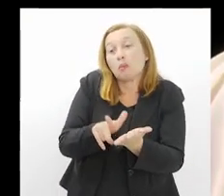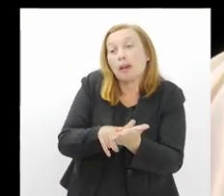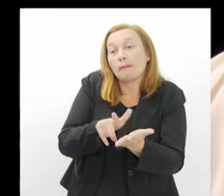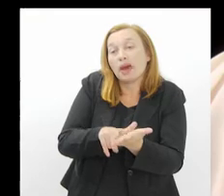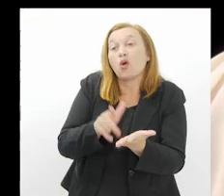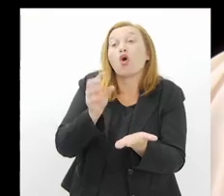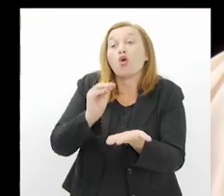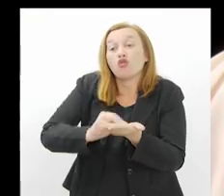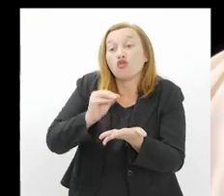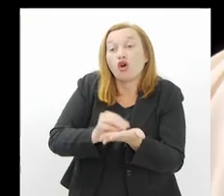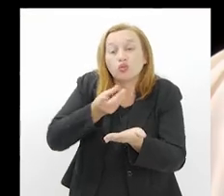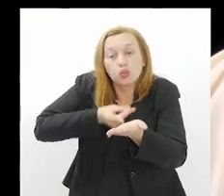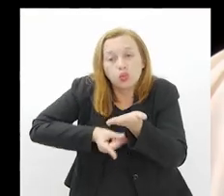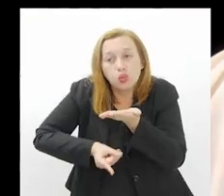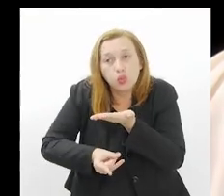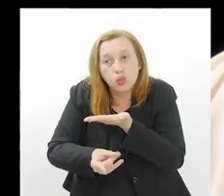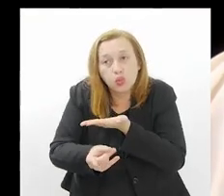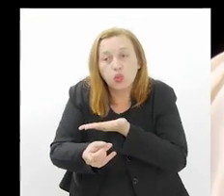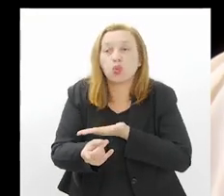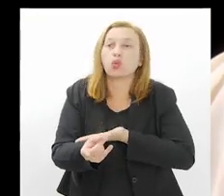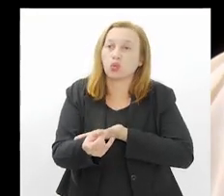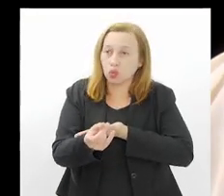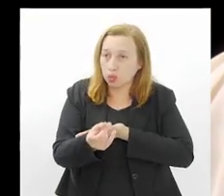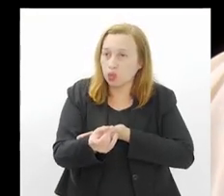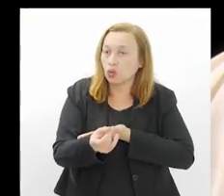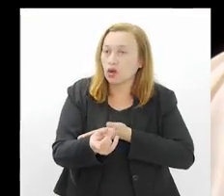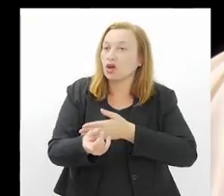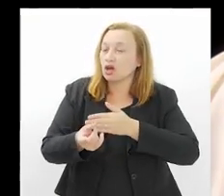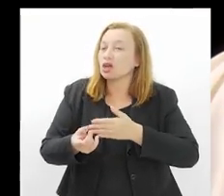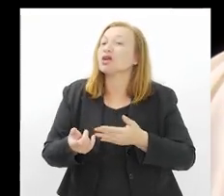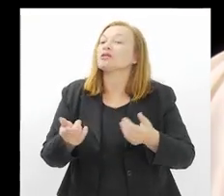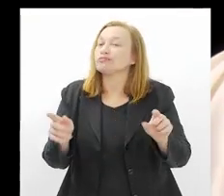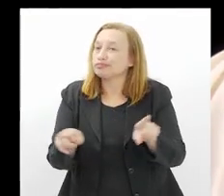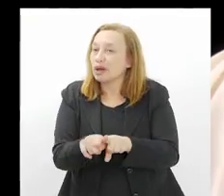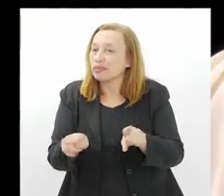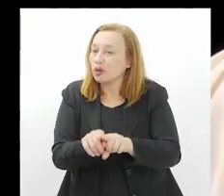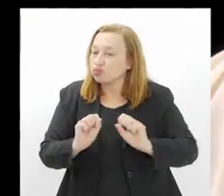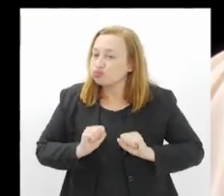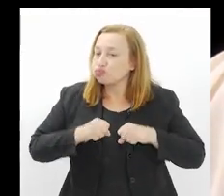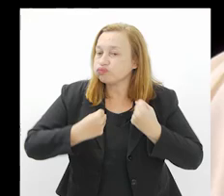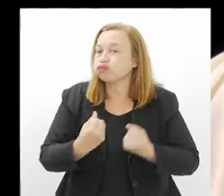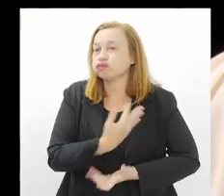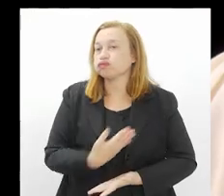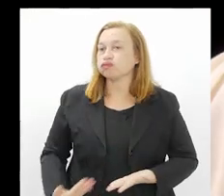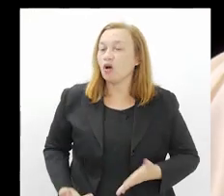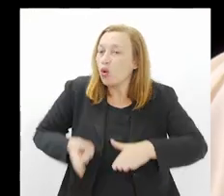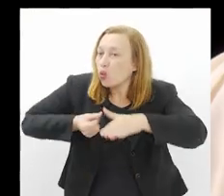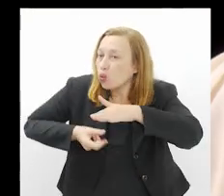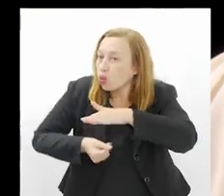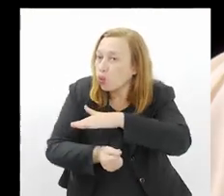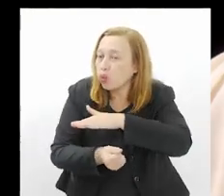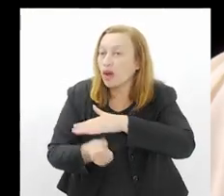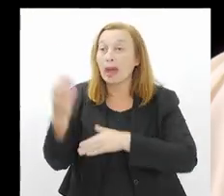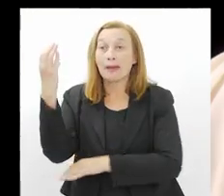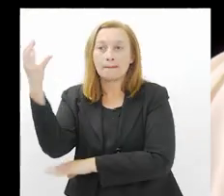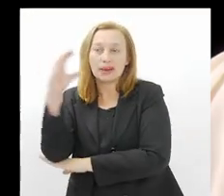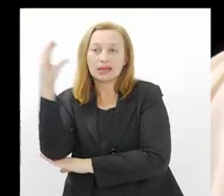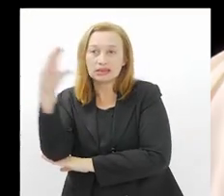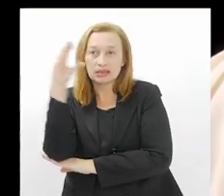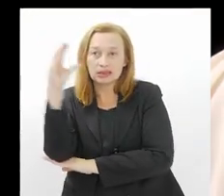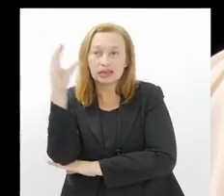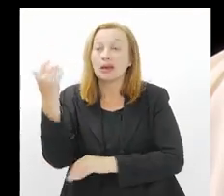está muito aquém, tanto na questão de investimento, precisa também de maior vontade política,